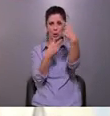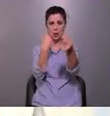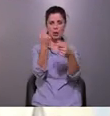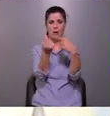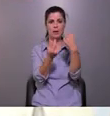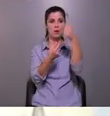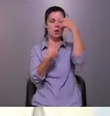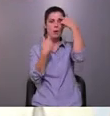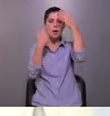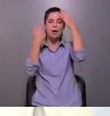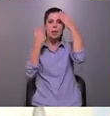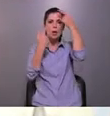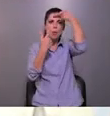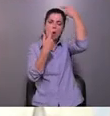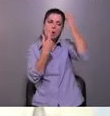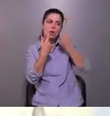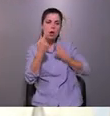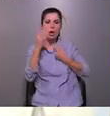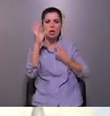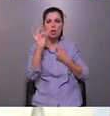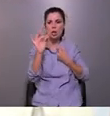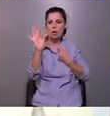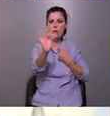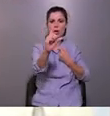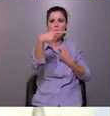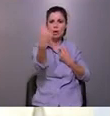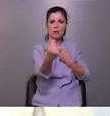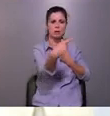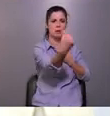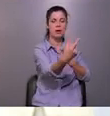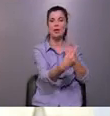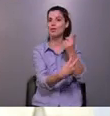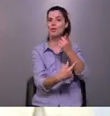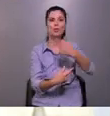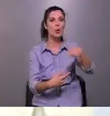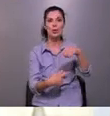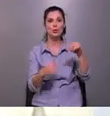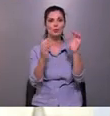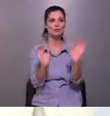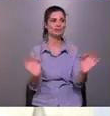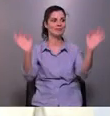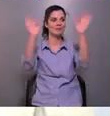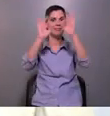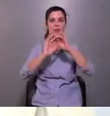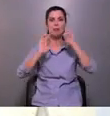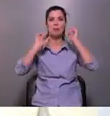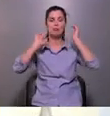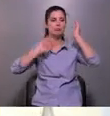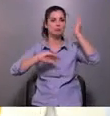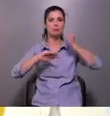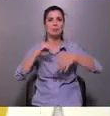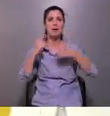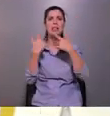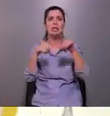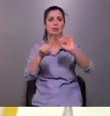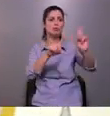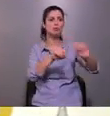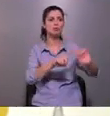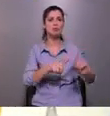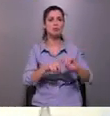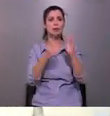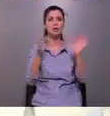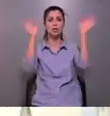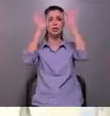e tutti furono colmati di Spirito Santo, e cominciarono a parlare in altre lingue, nel modo in cui